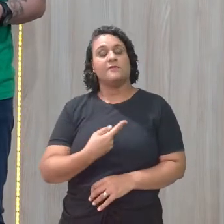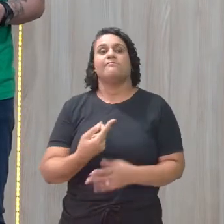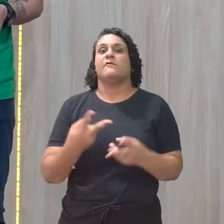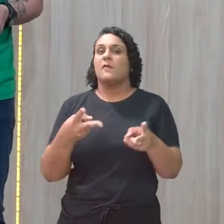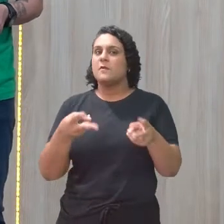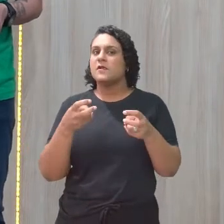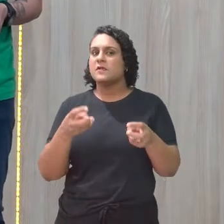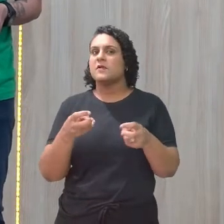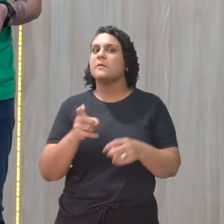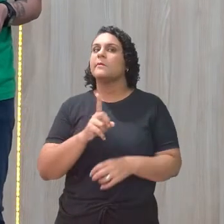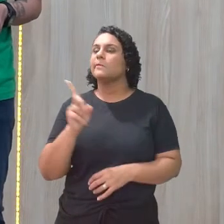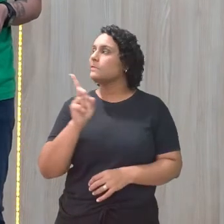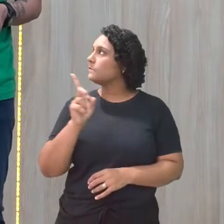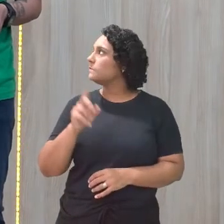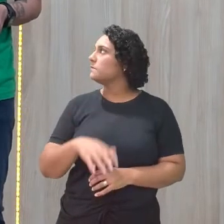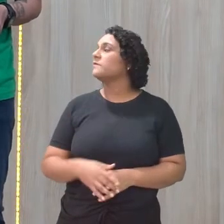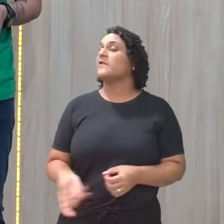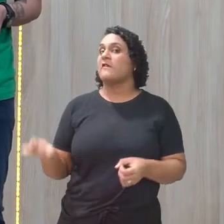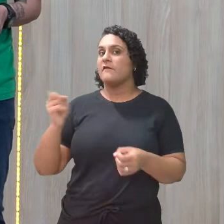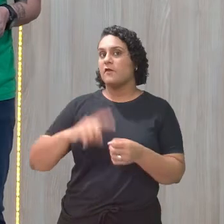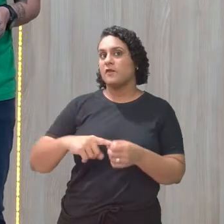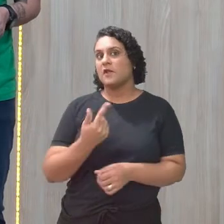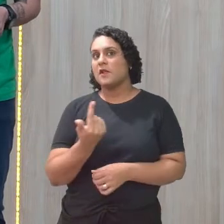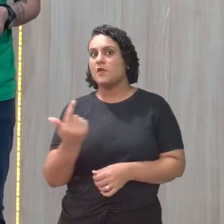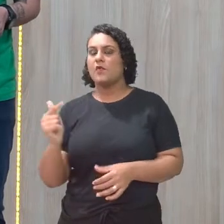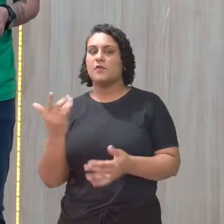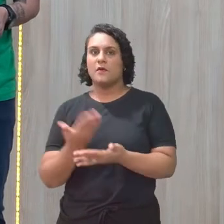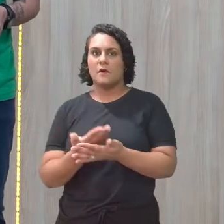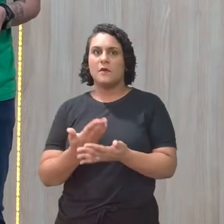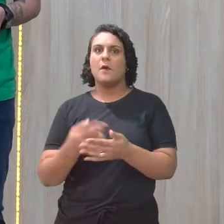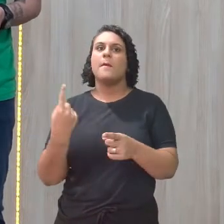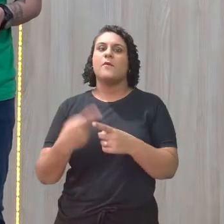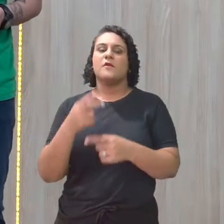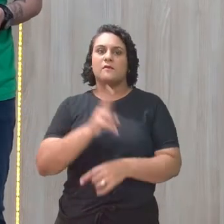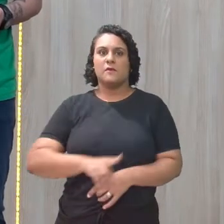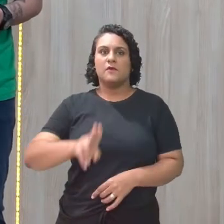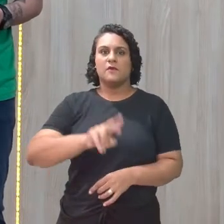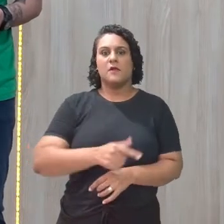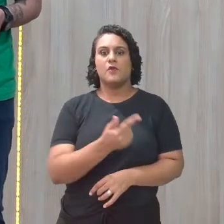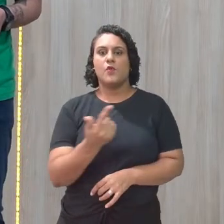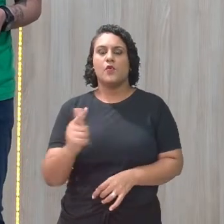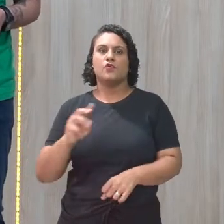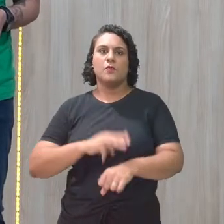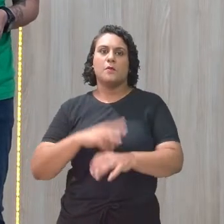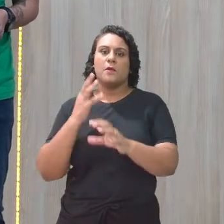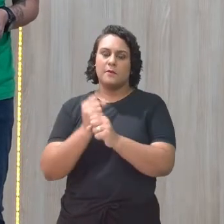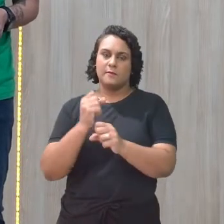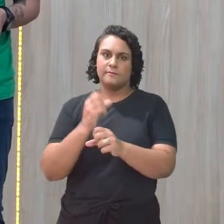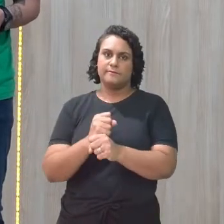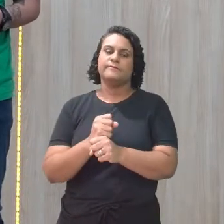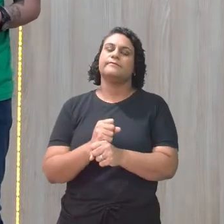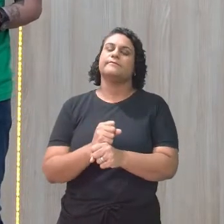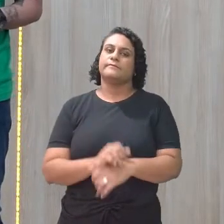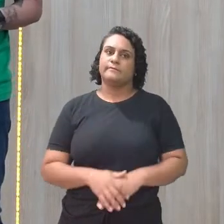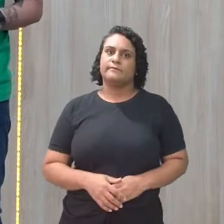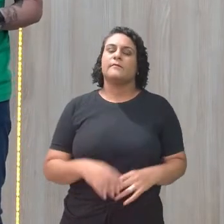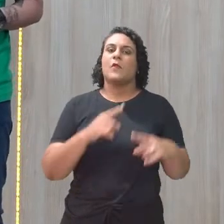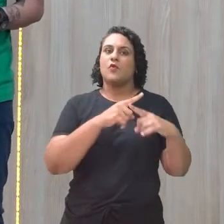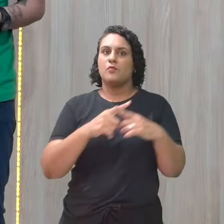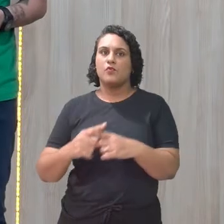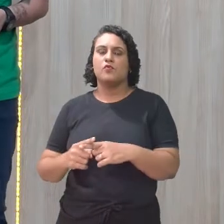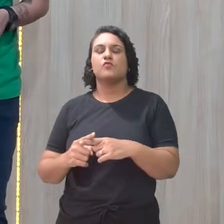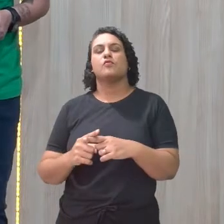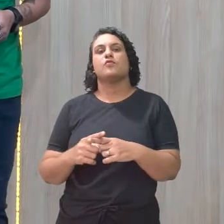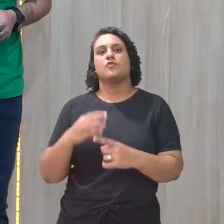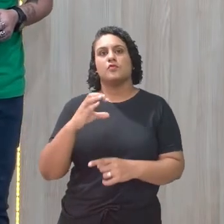aí, na verdade, ele vai voltar em outras aulas, porque a gente vai utilizar ele para outras situações, como, por exemplo, os múltiplos comuns e os